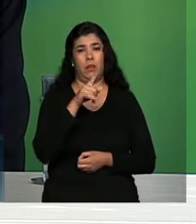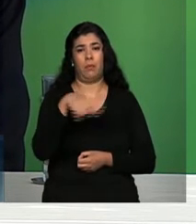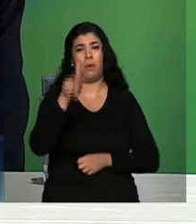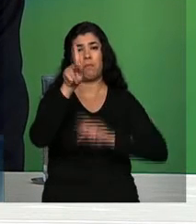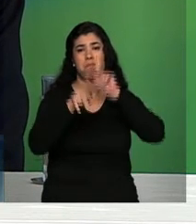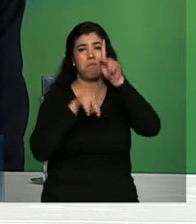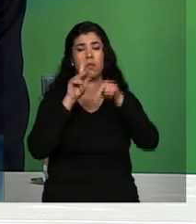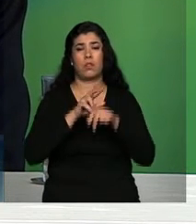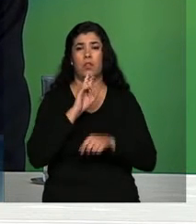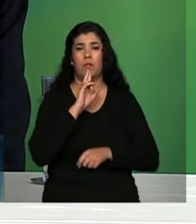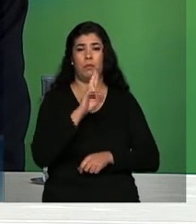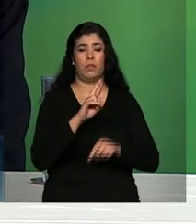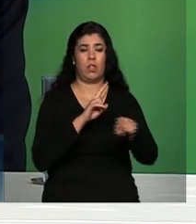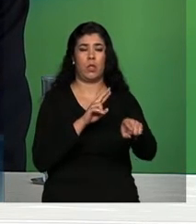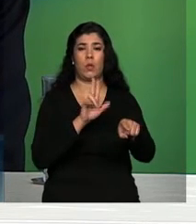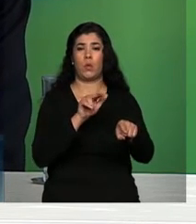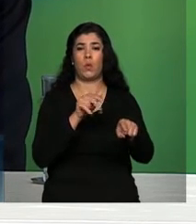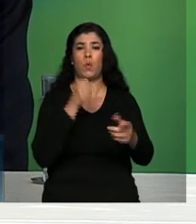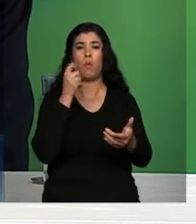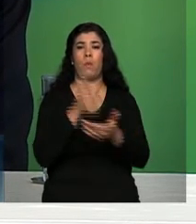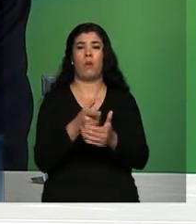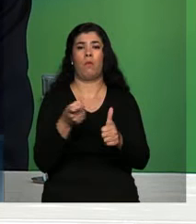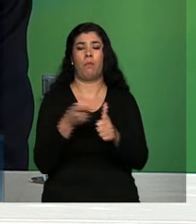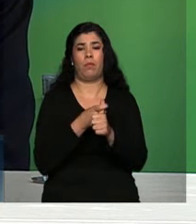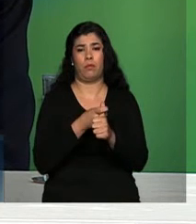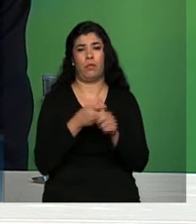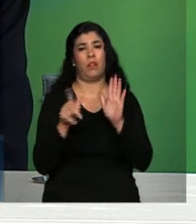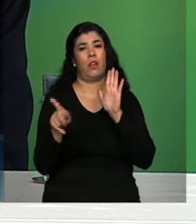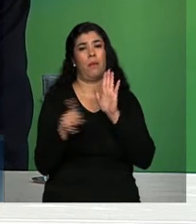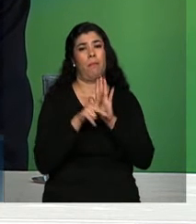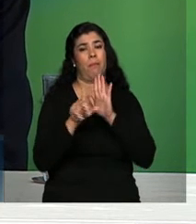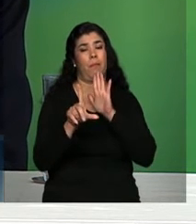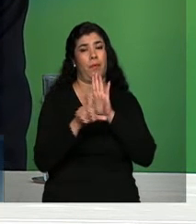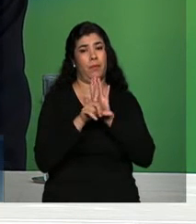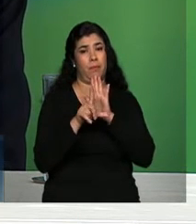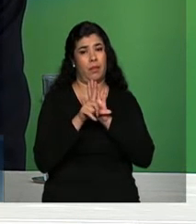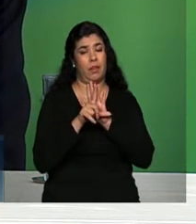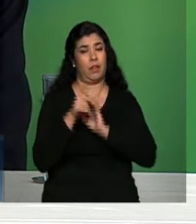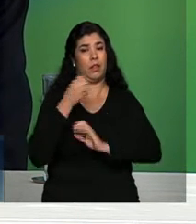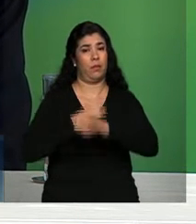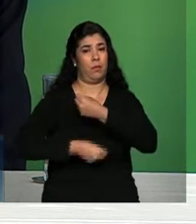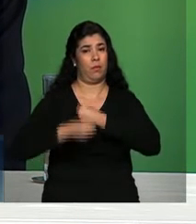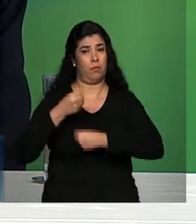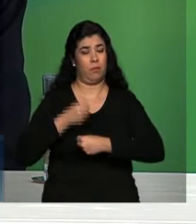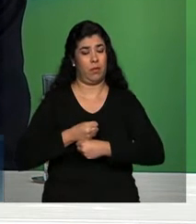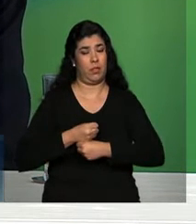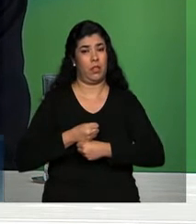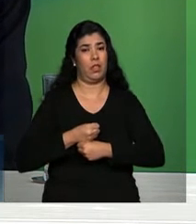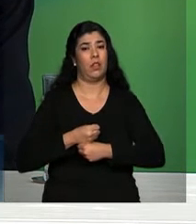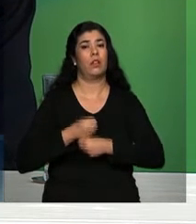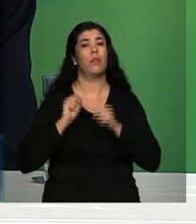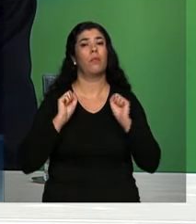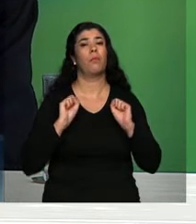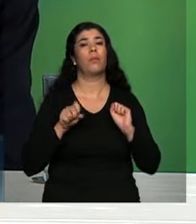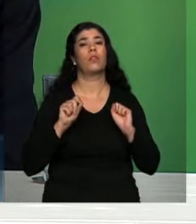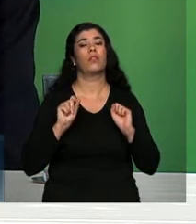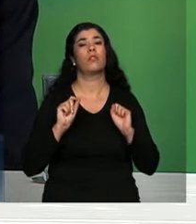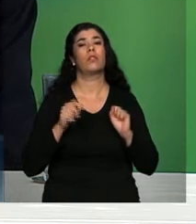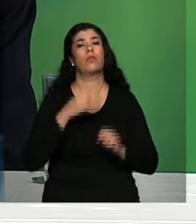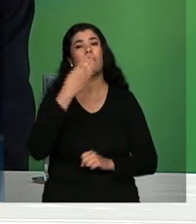resposta para aquele que nunca pagou, a própria legislação que fizemos o ano passado permite você